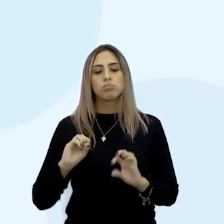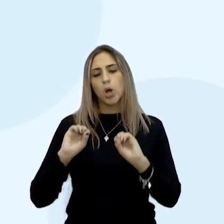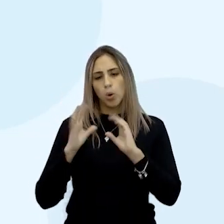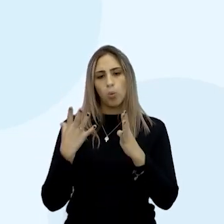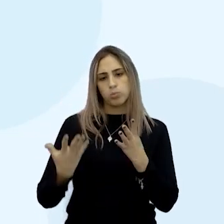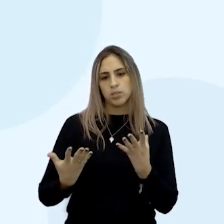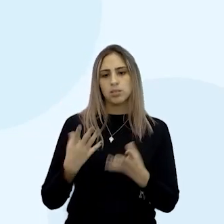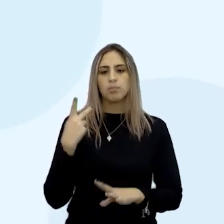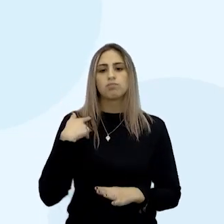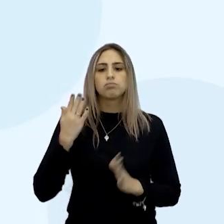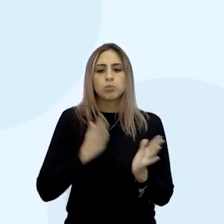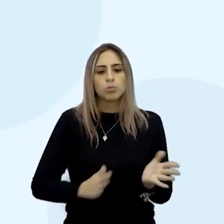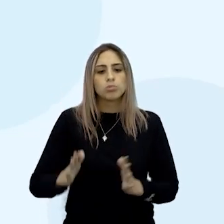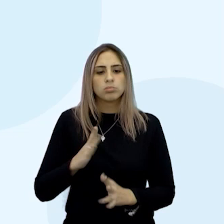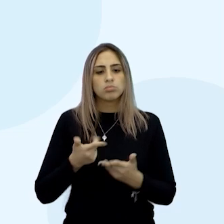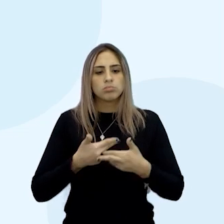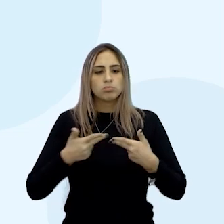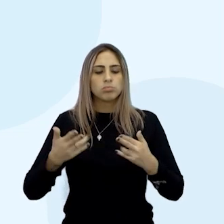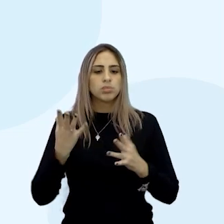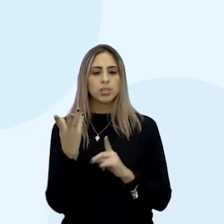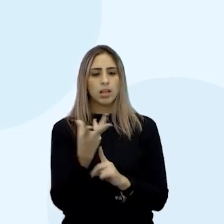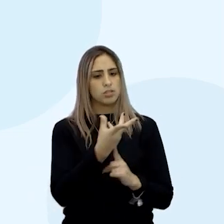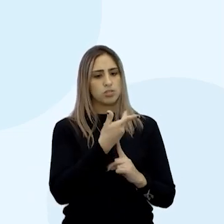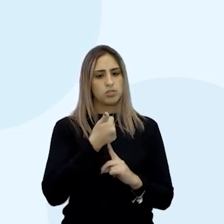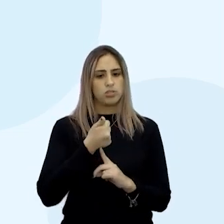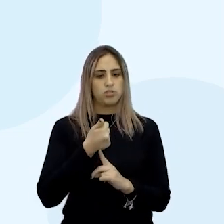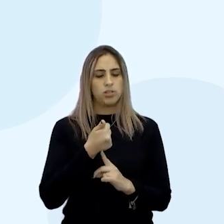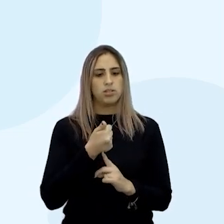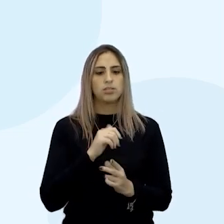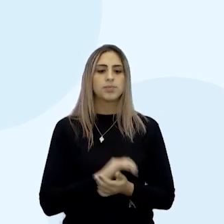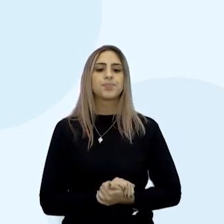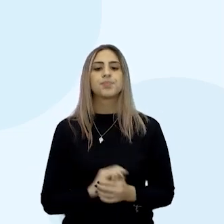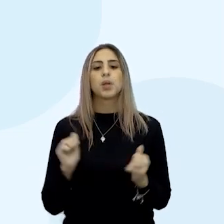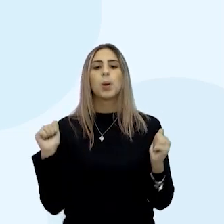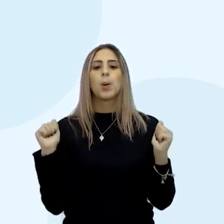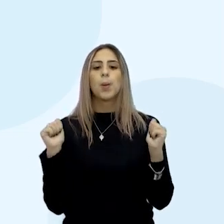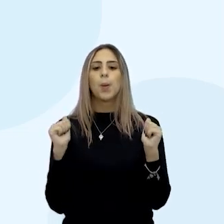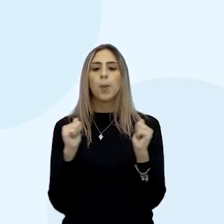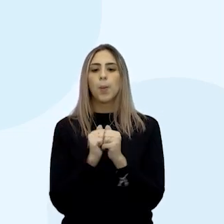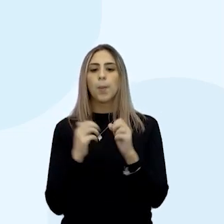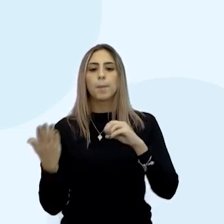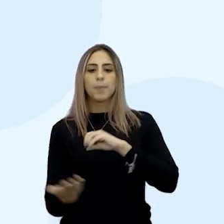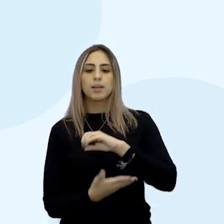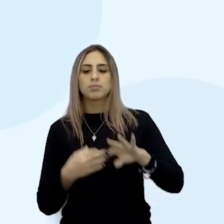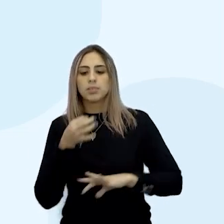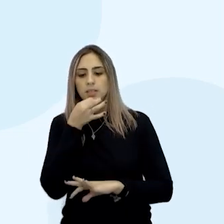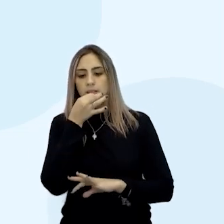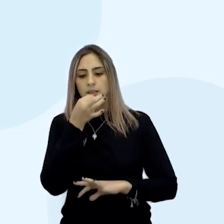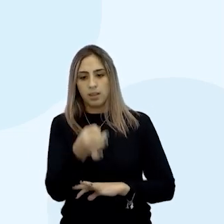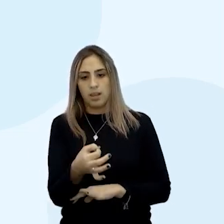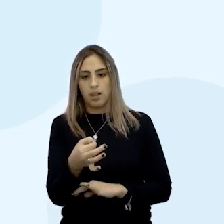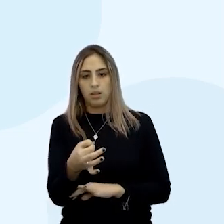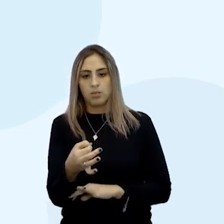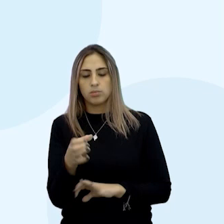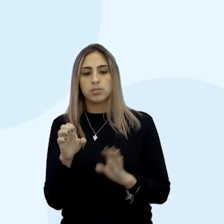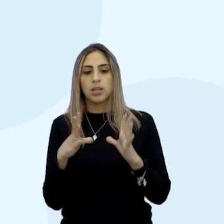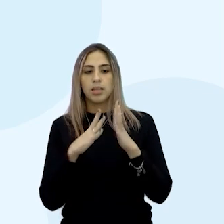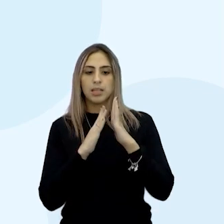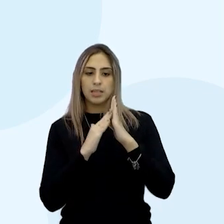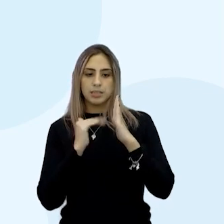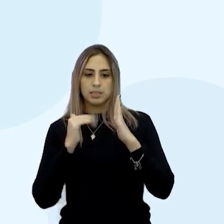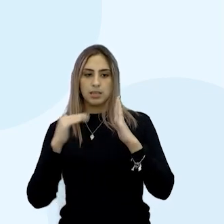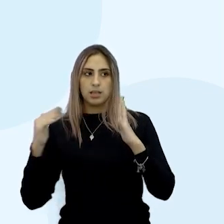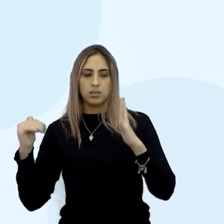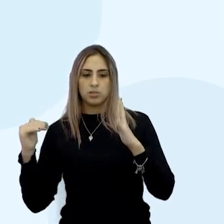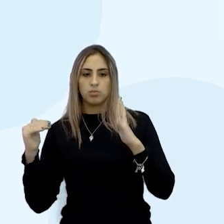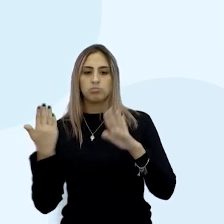manifestações artísticas em geral, com base em critérios estéticos e no exercício da sensibilidade.